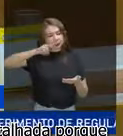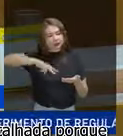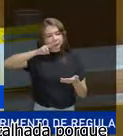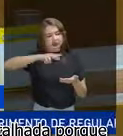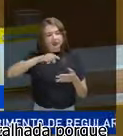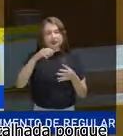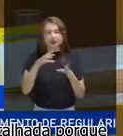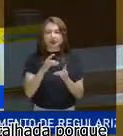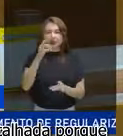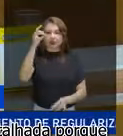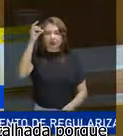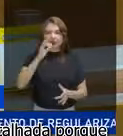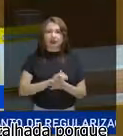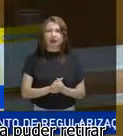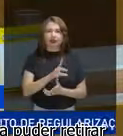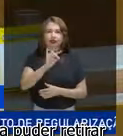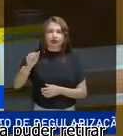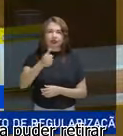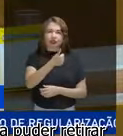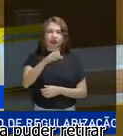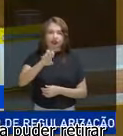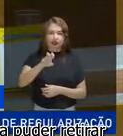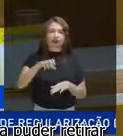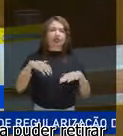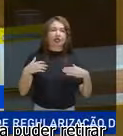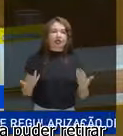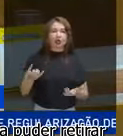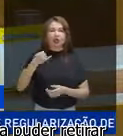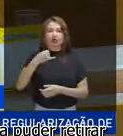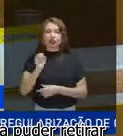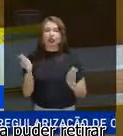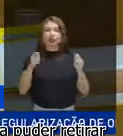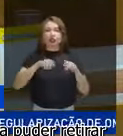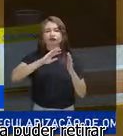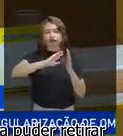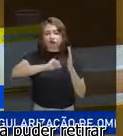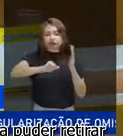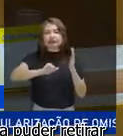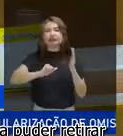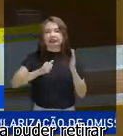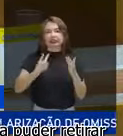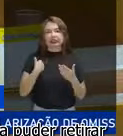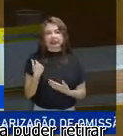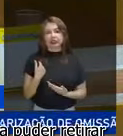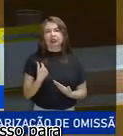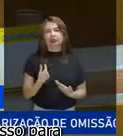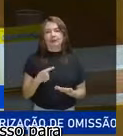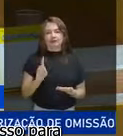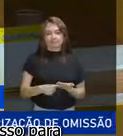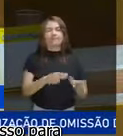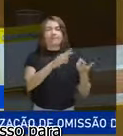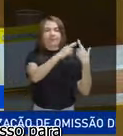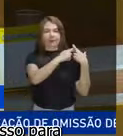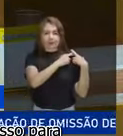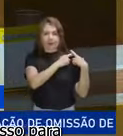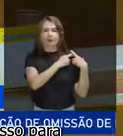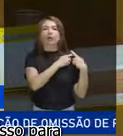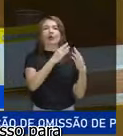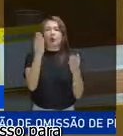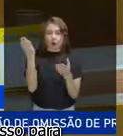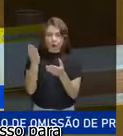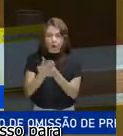porque eu estava certo que seria dia 15. Então, se Vossa Excelência puder retirar de pauta, eu me comprometo a dia 15 trazer o processo,